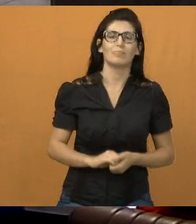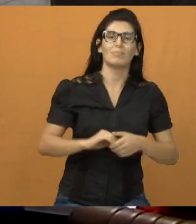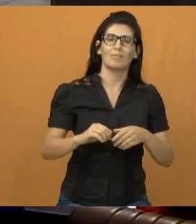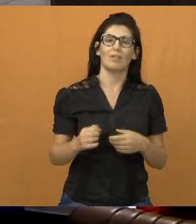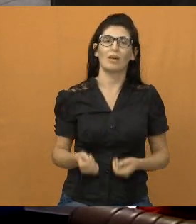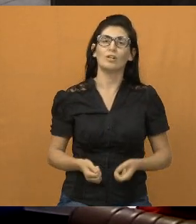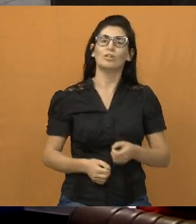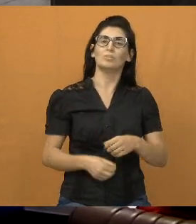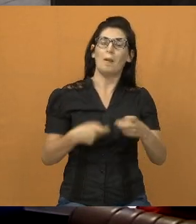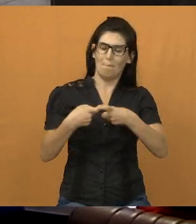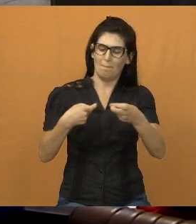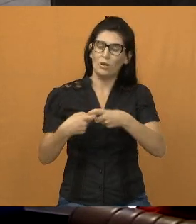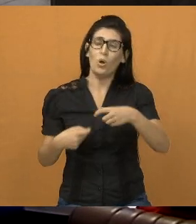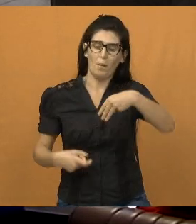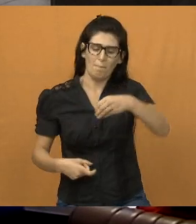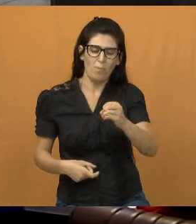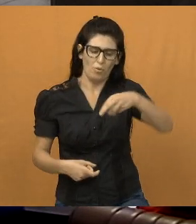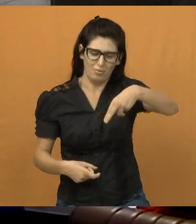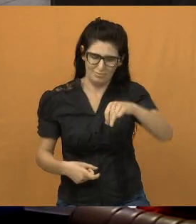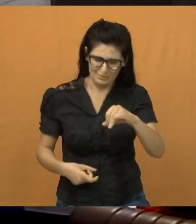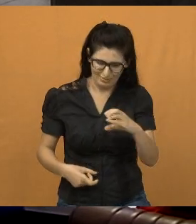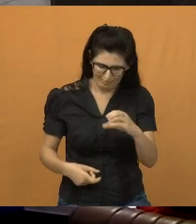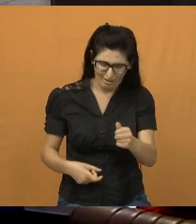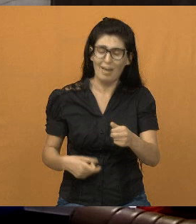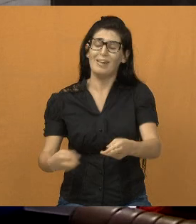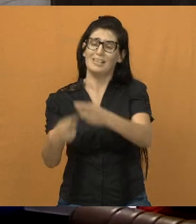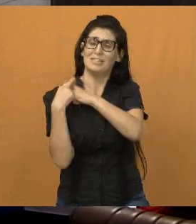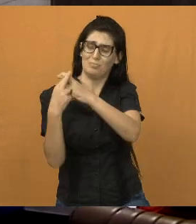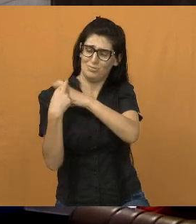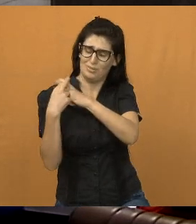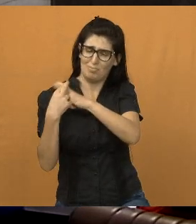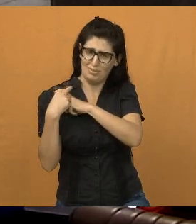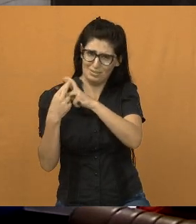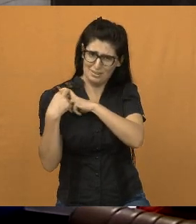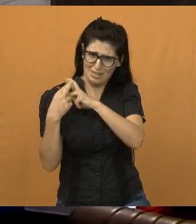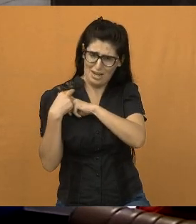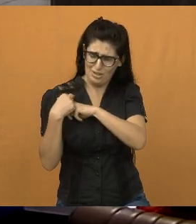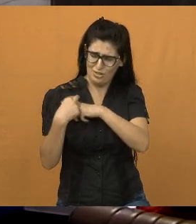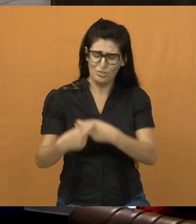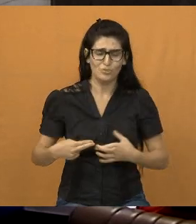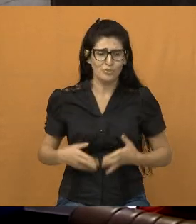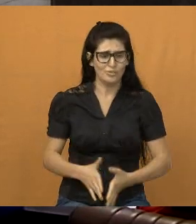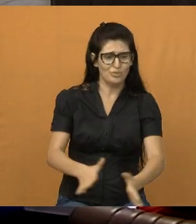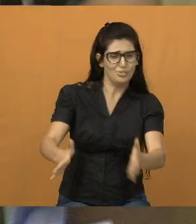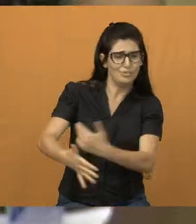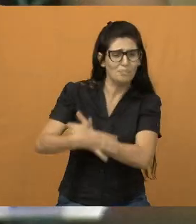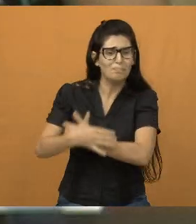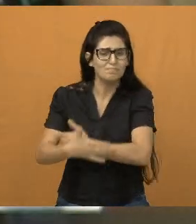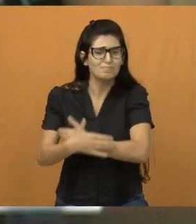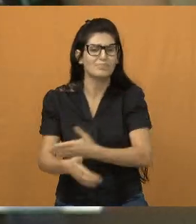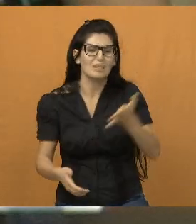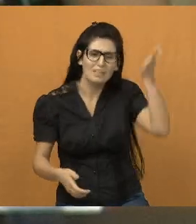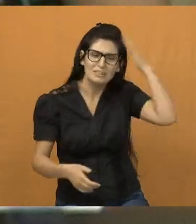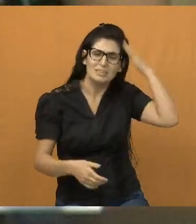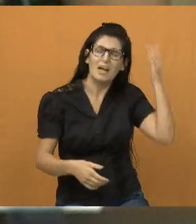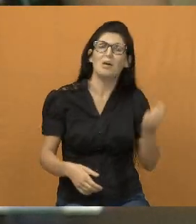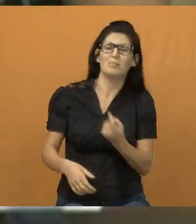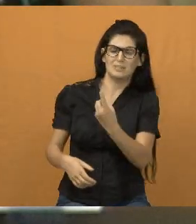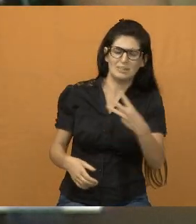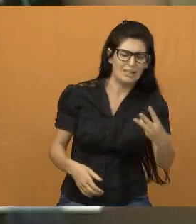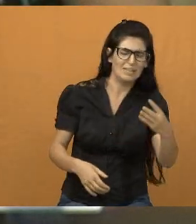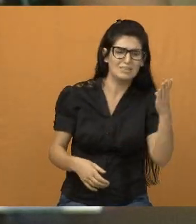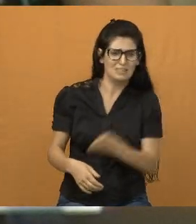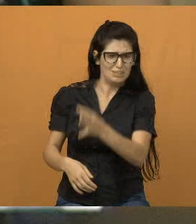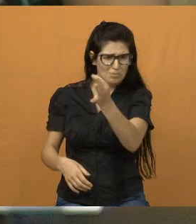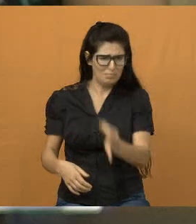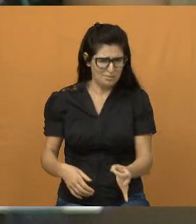que é representante do Comitê de Mortalidade Materna, já tinha sido impresso esse papel com 13% de mortalidade,